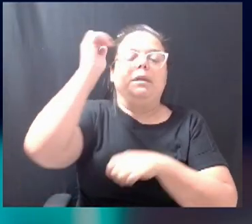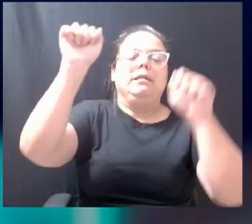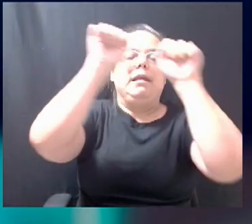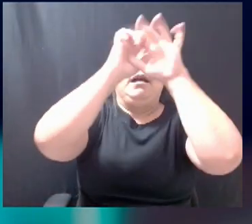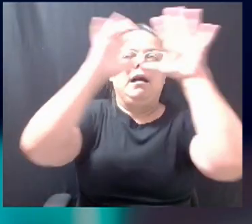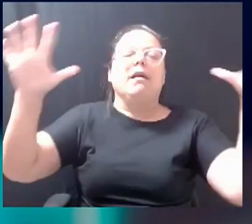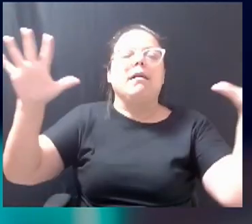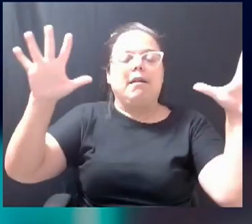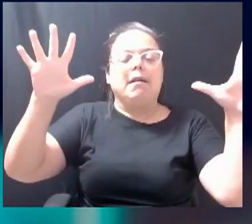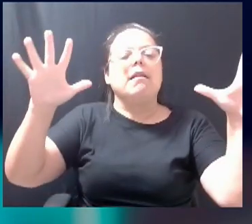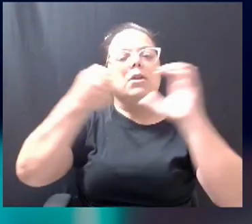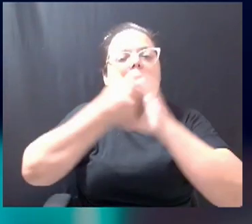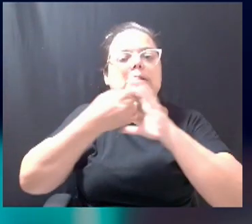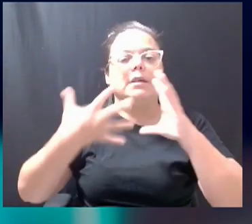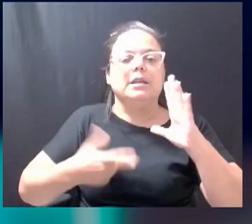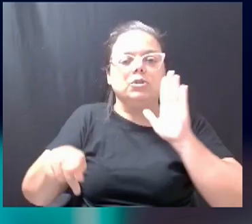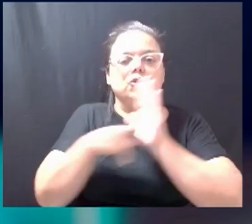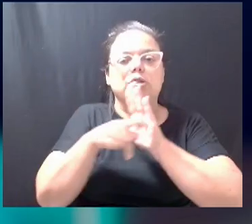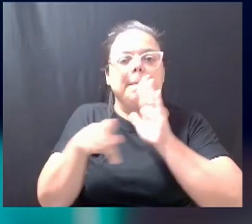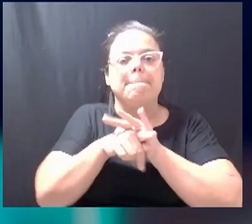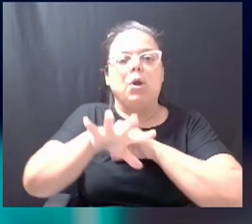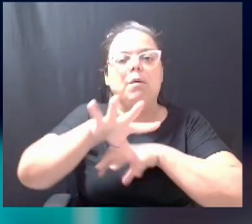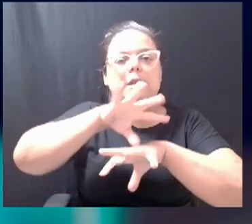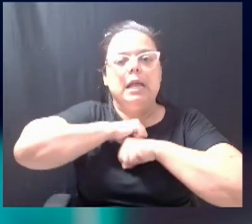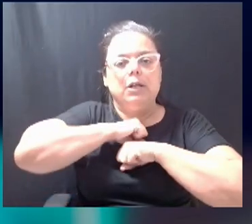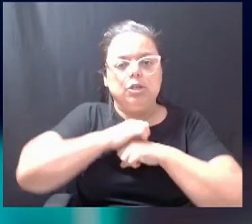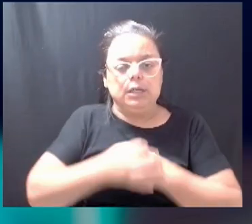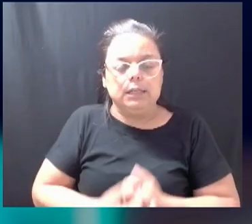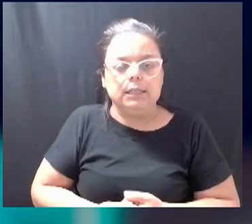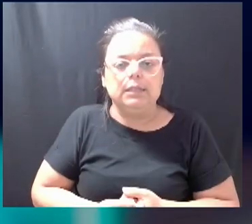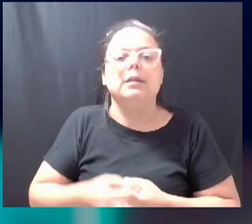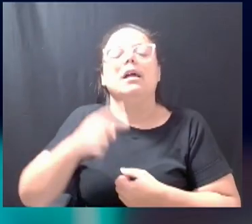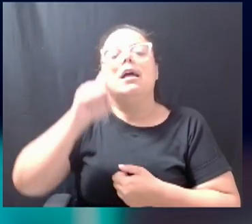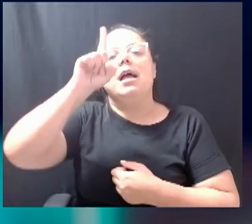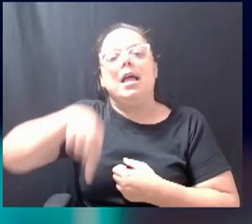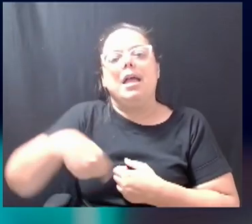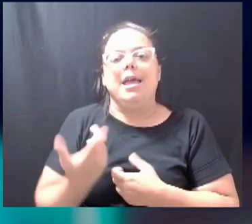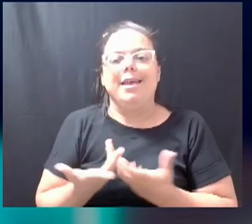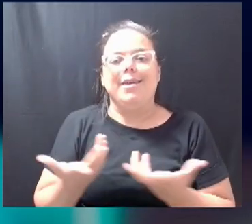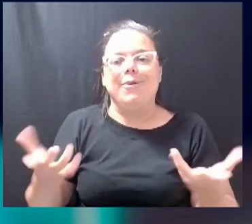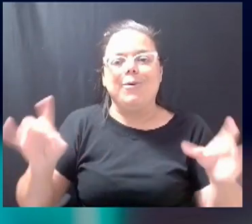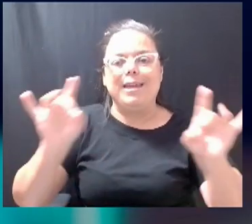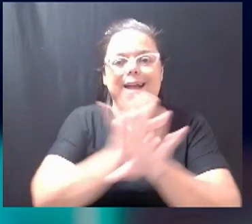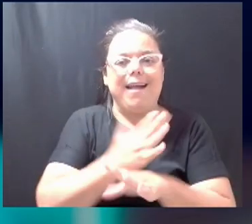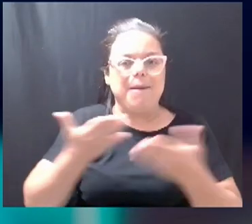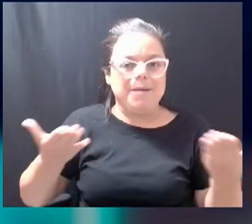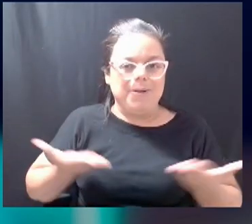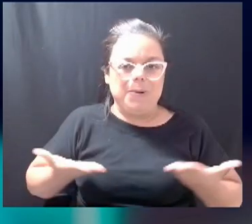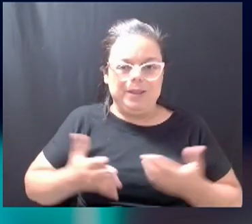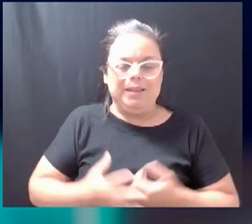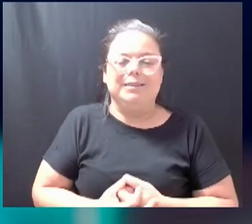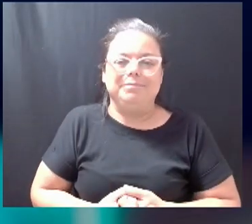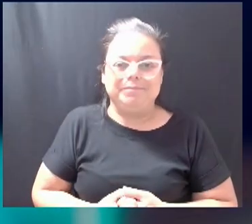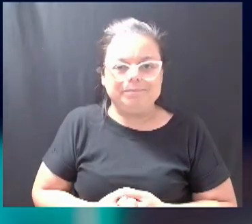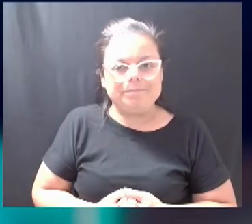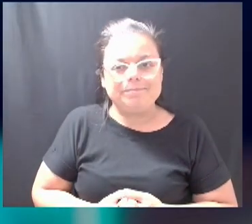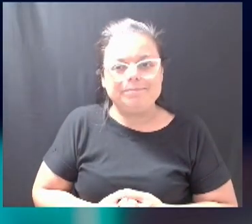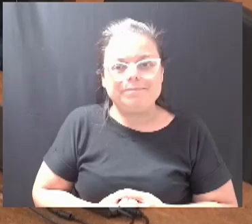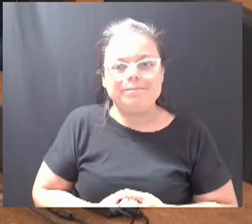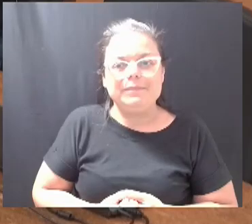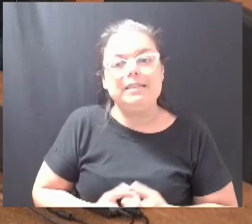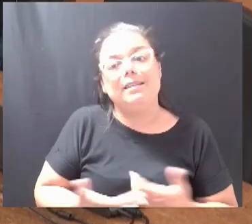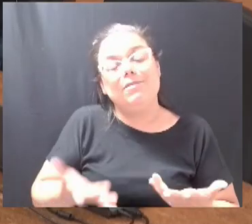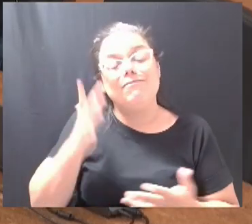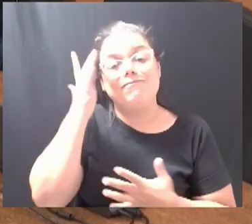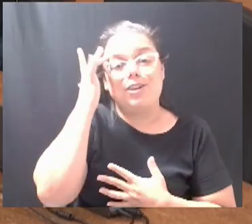ela. Eu acho que eu termino aí. Acho que ficou aí, terminando. Então, eu acho que é isso. Algum outro